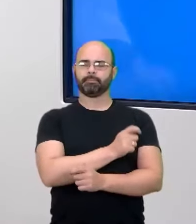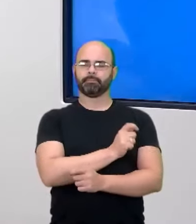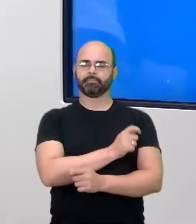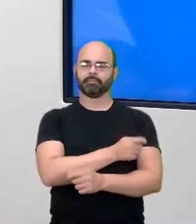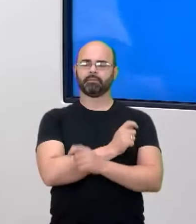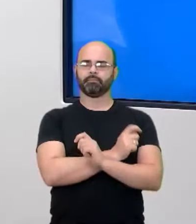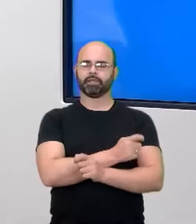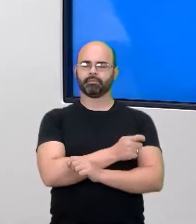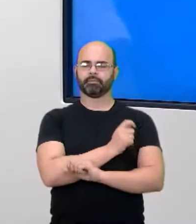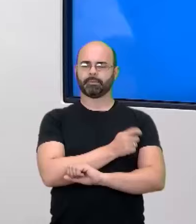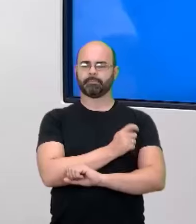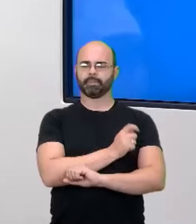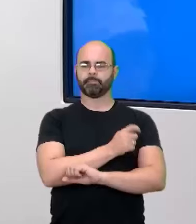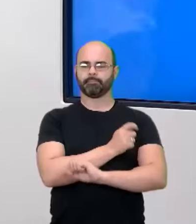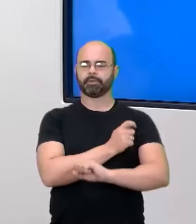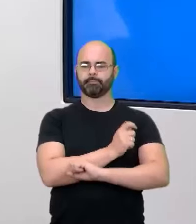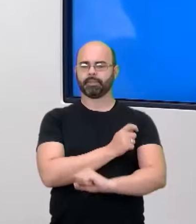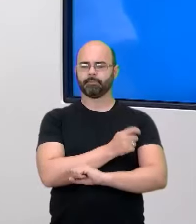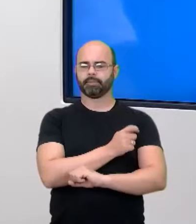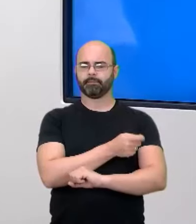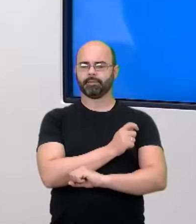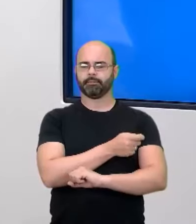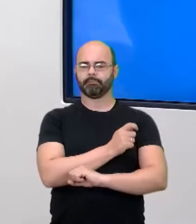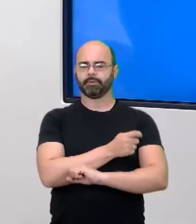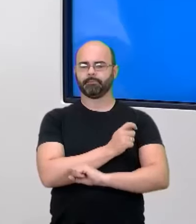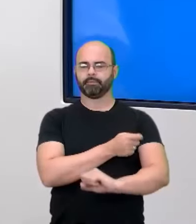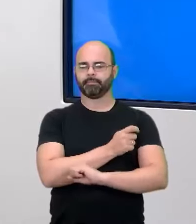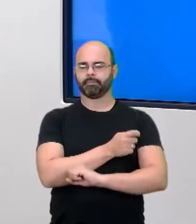bastante importante, muitas vezes é uma percussão digital